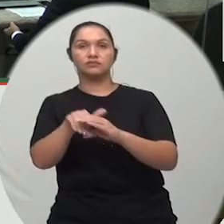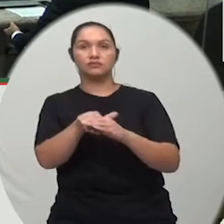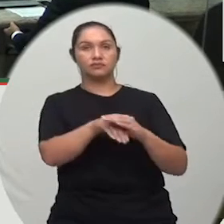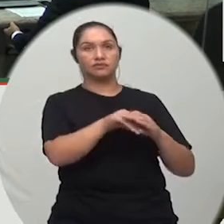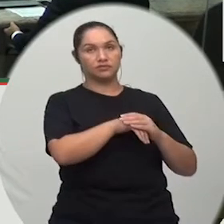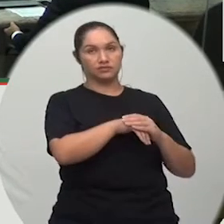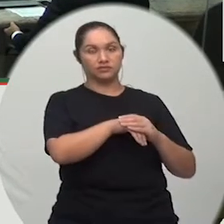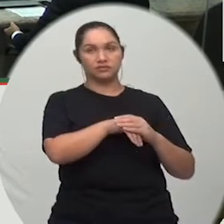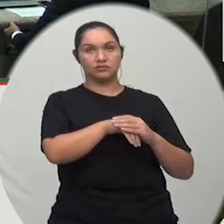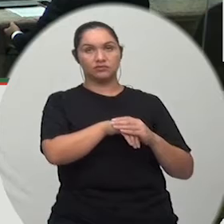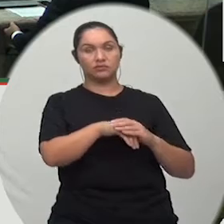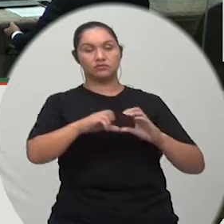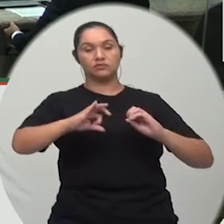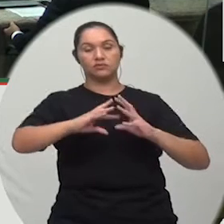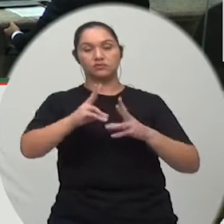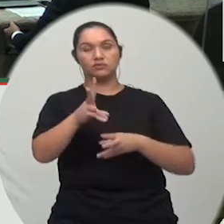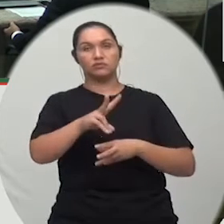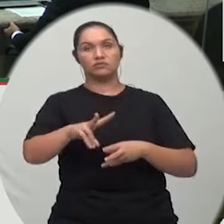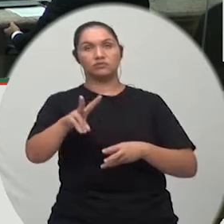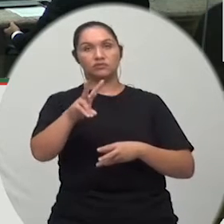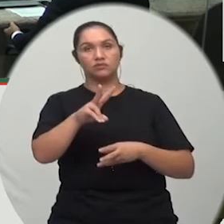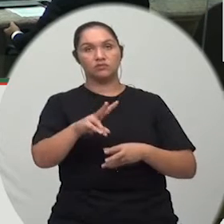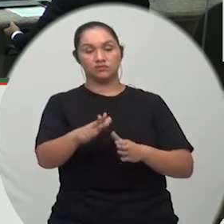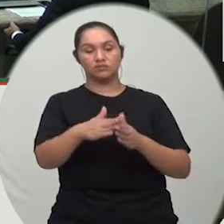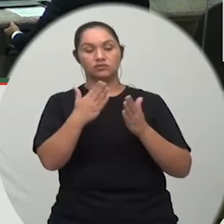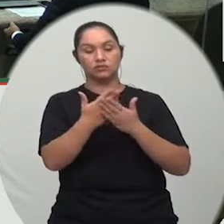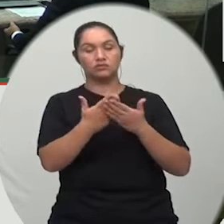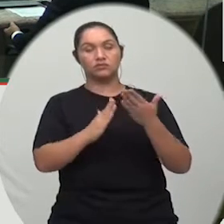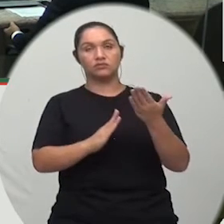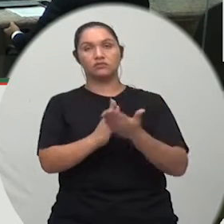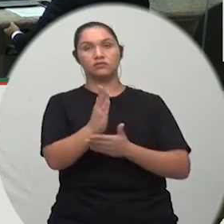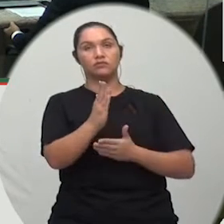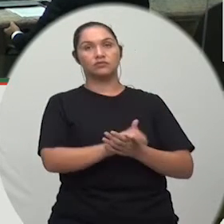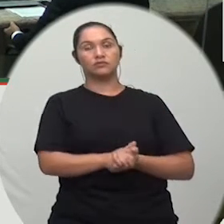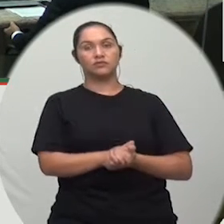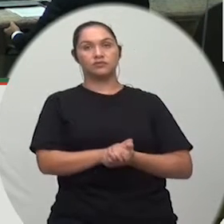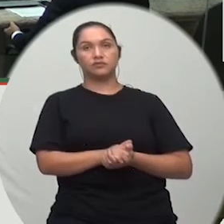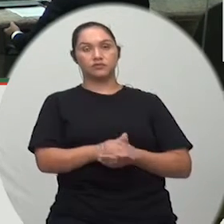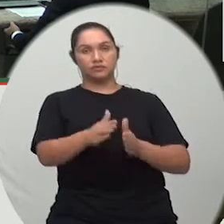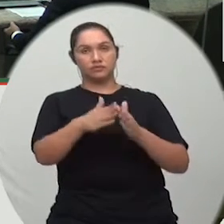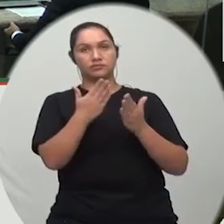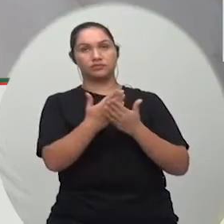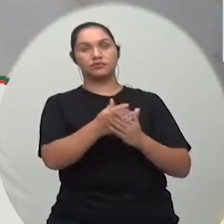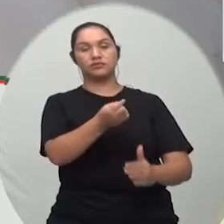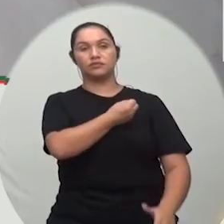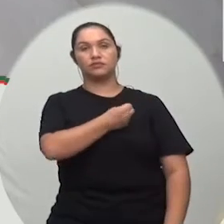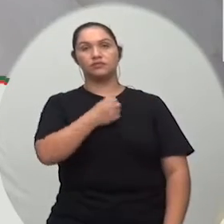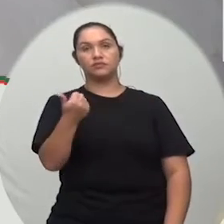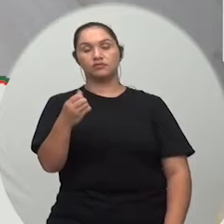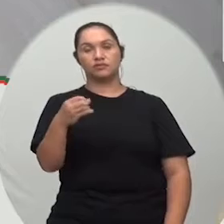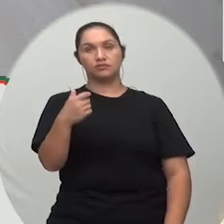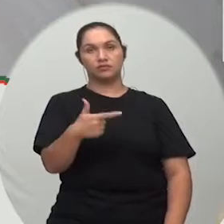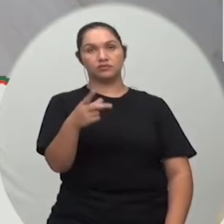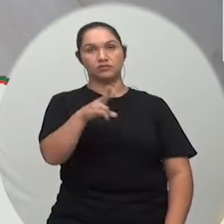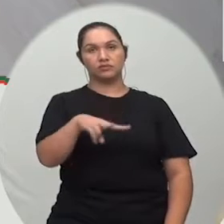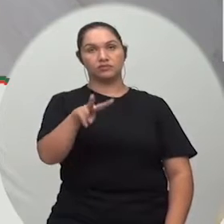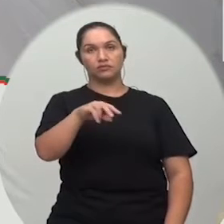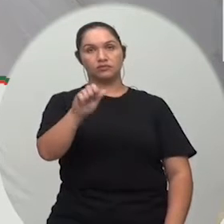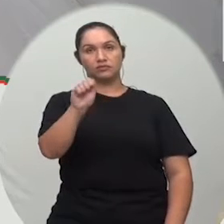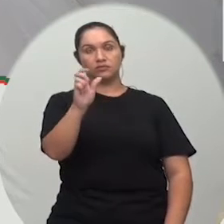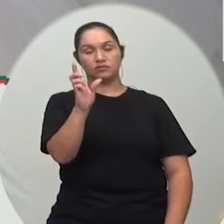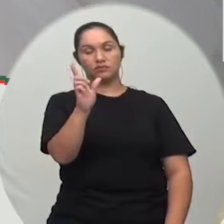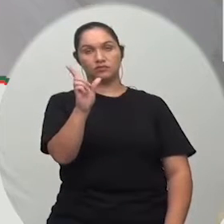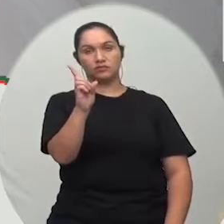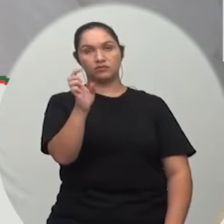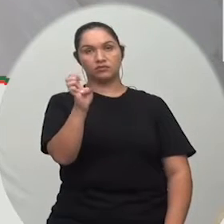manifestem. Aprovados por unanimidade. Requerimento número 102/2019, autor vereador